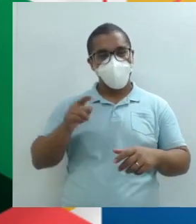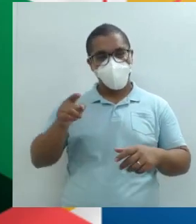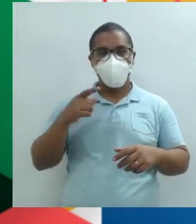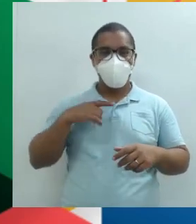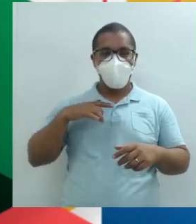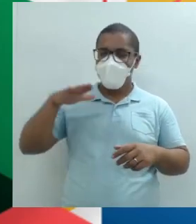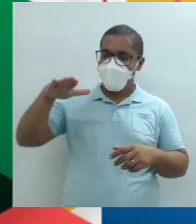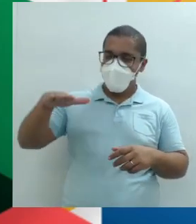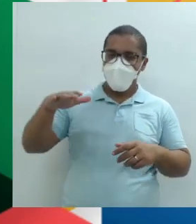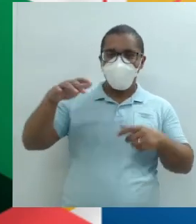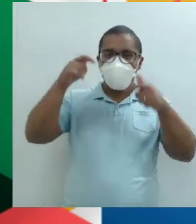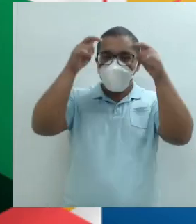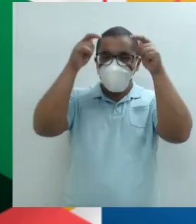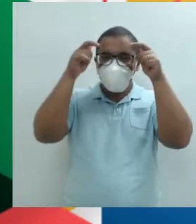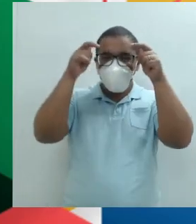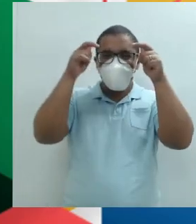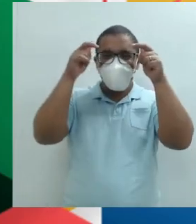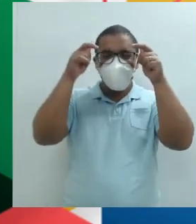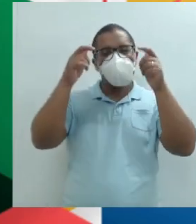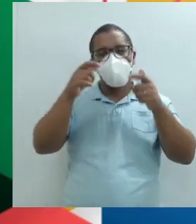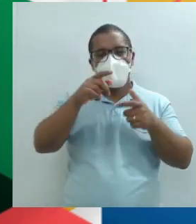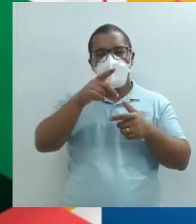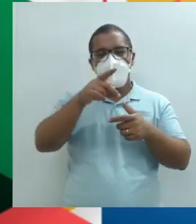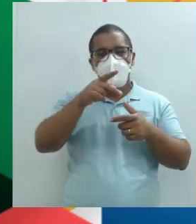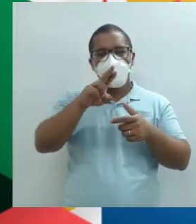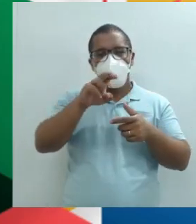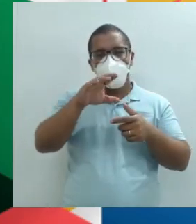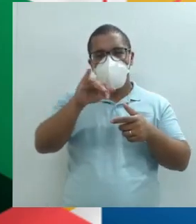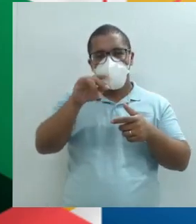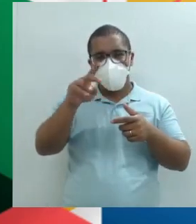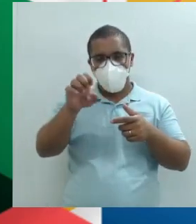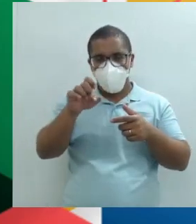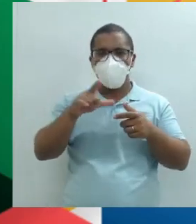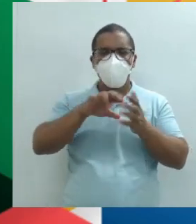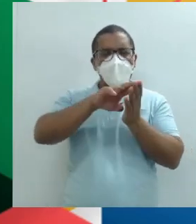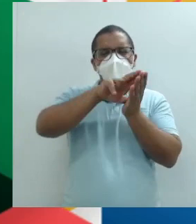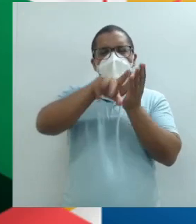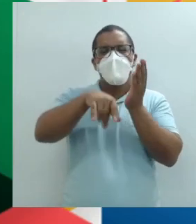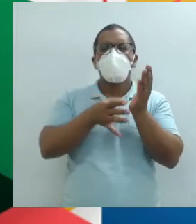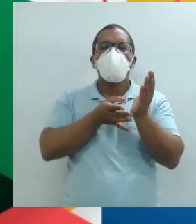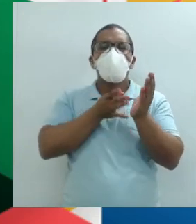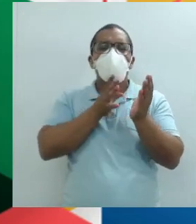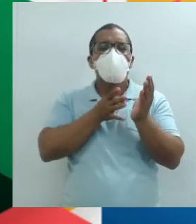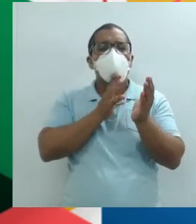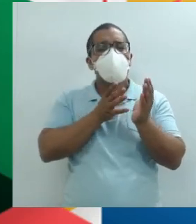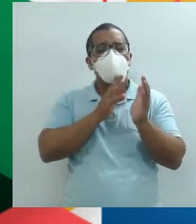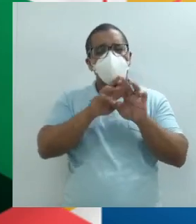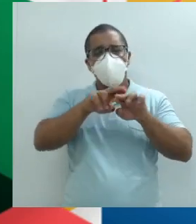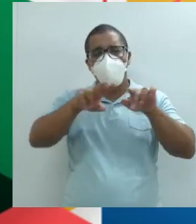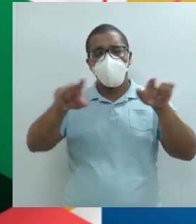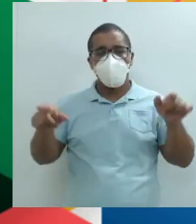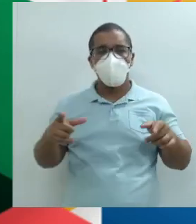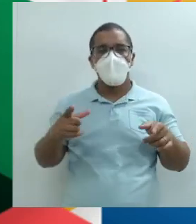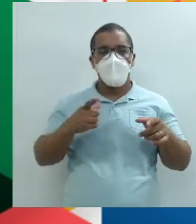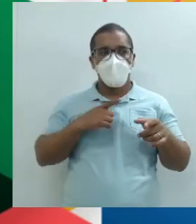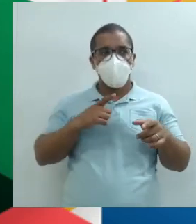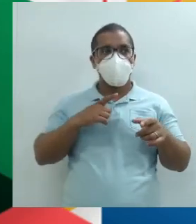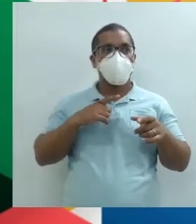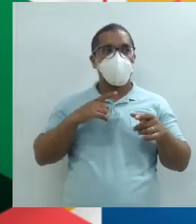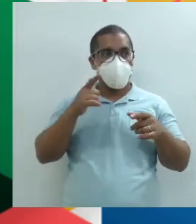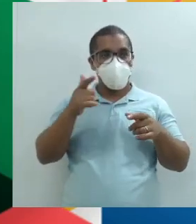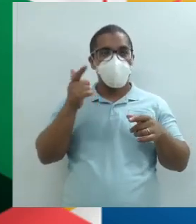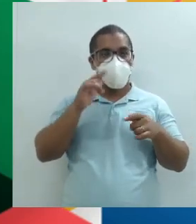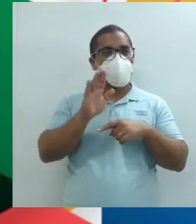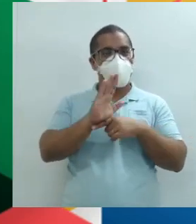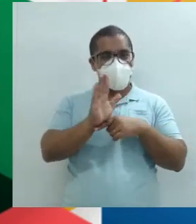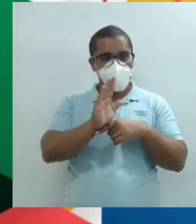Pequeno Príncipe. Então, quanto mais a gente tiver uma diversidade cultural, ter um letramento cultural, mais de